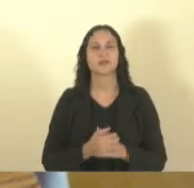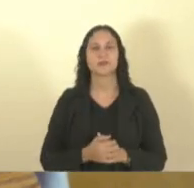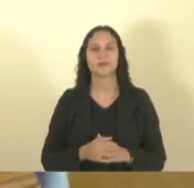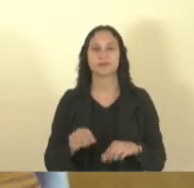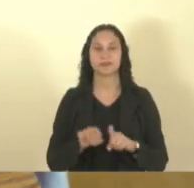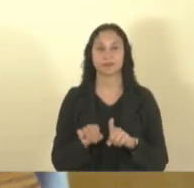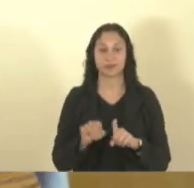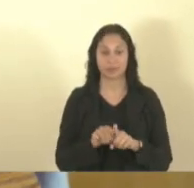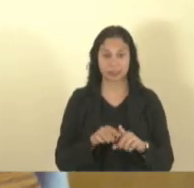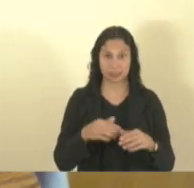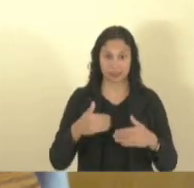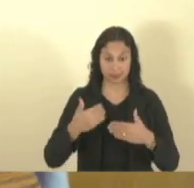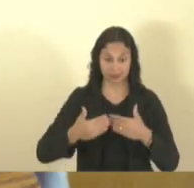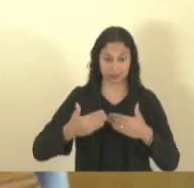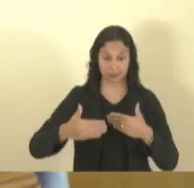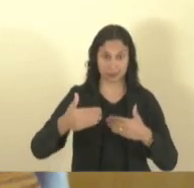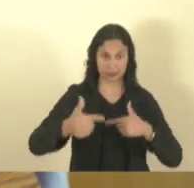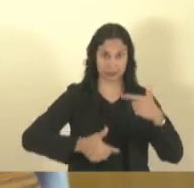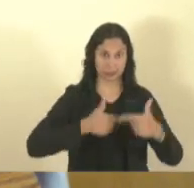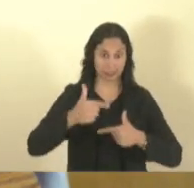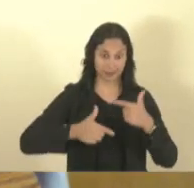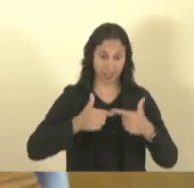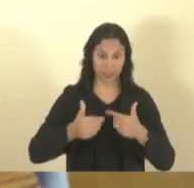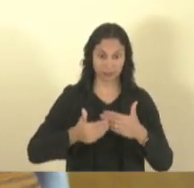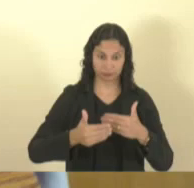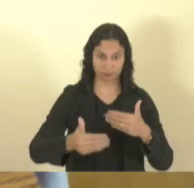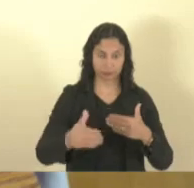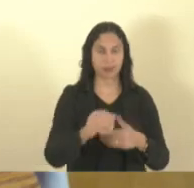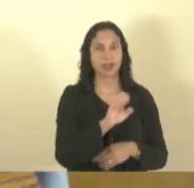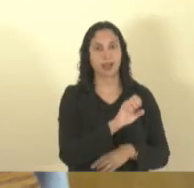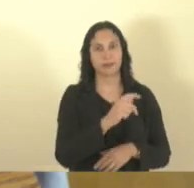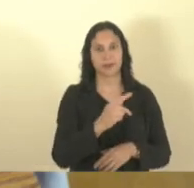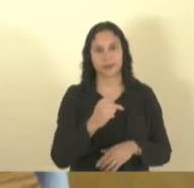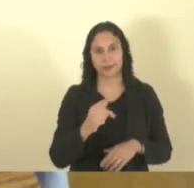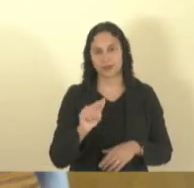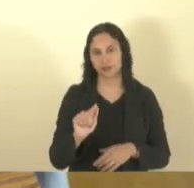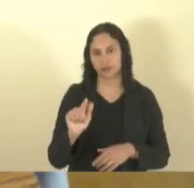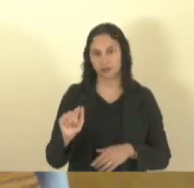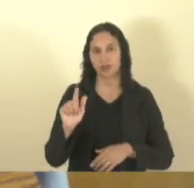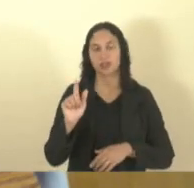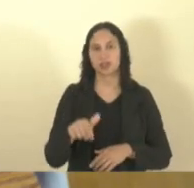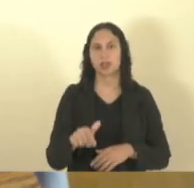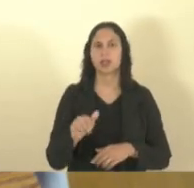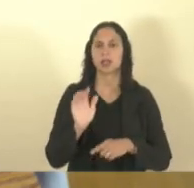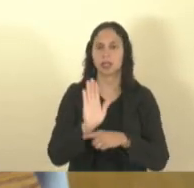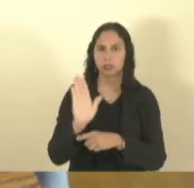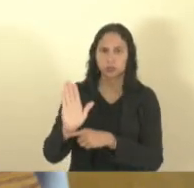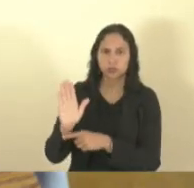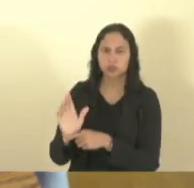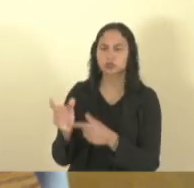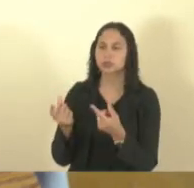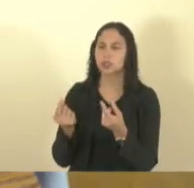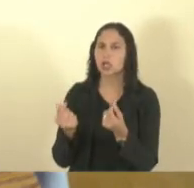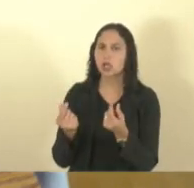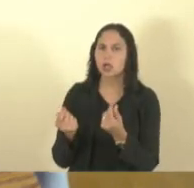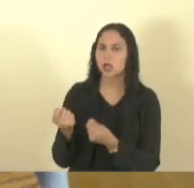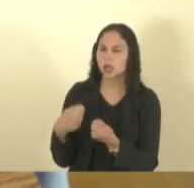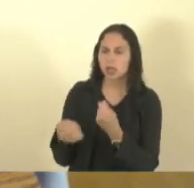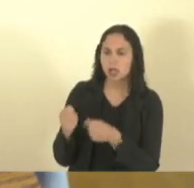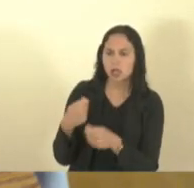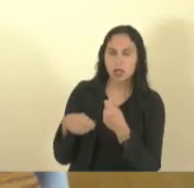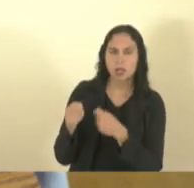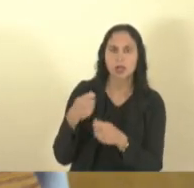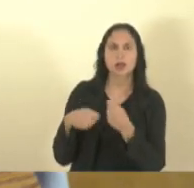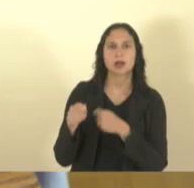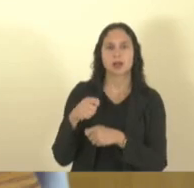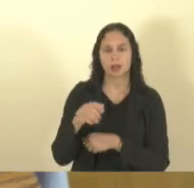dos EPPGGs, dando alguns exemplos aqui, contribui para a economia do recurso público. A gente está falando